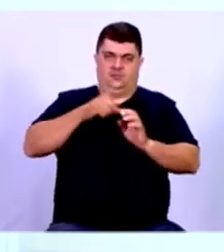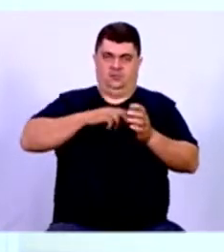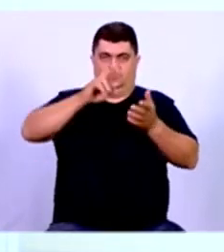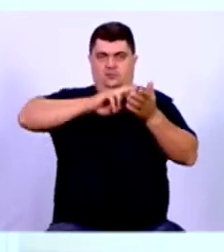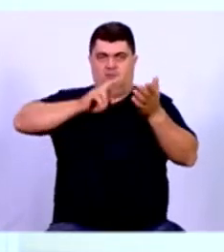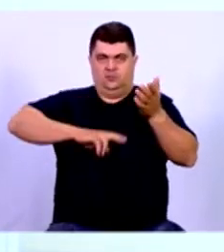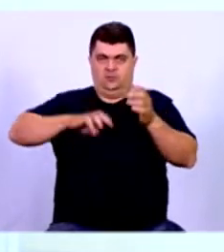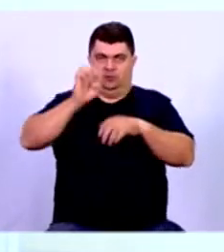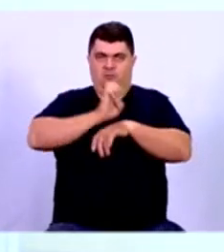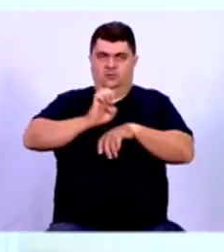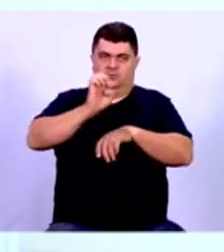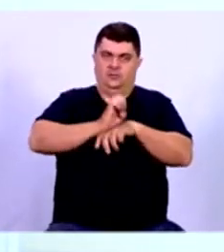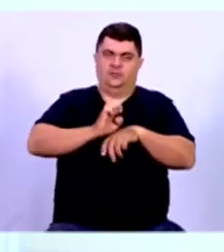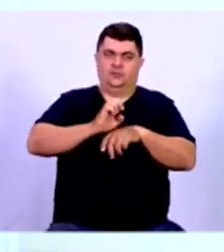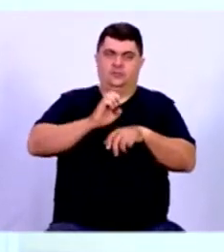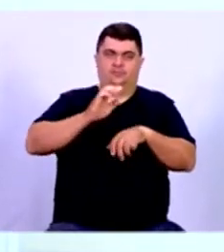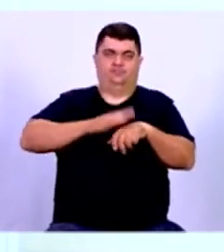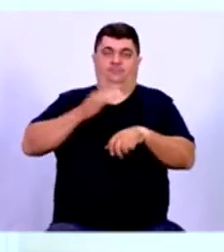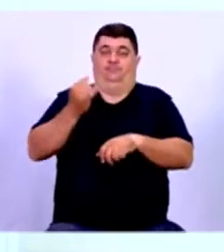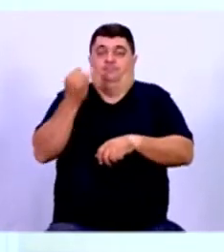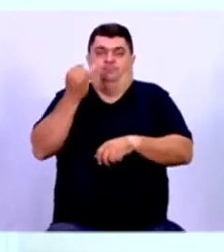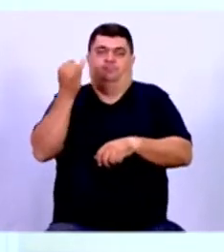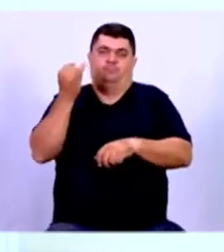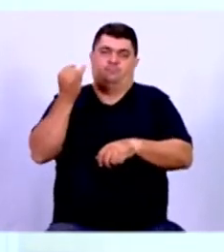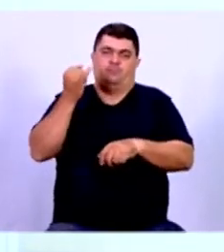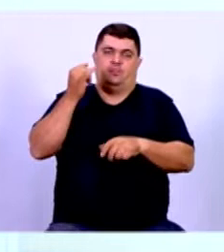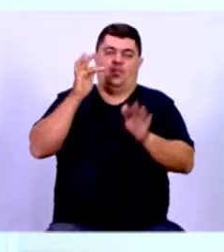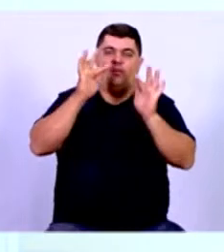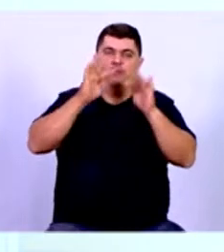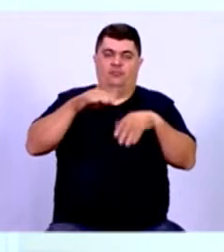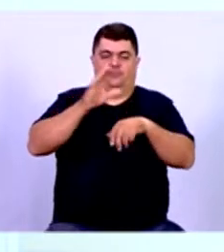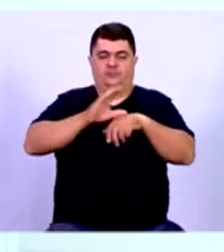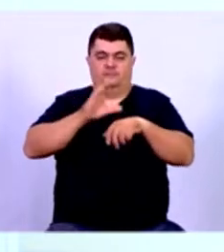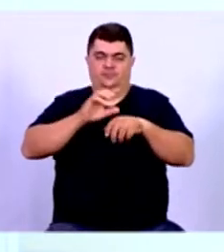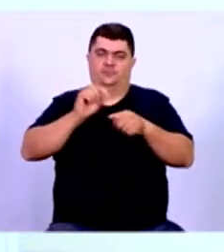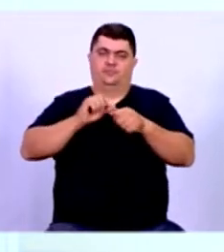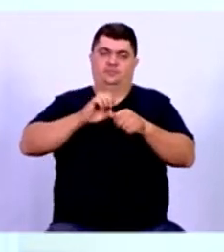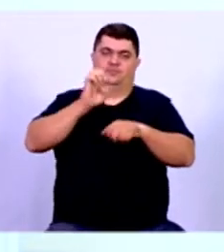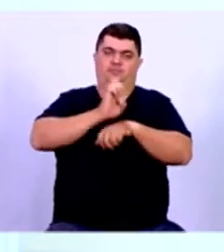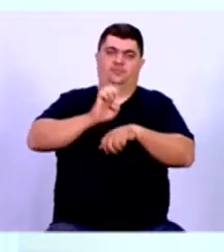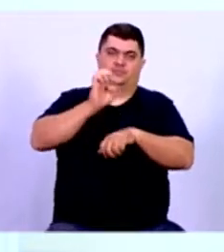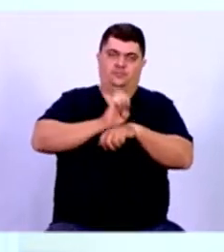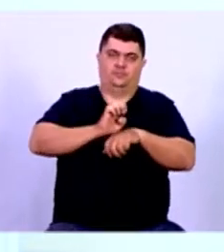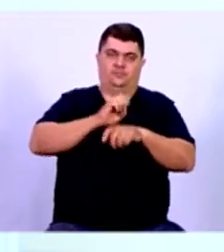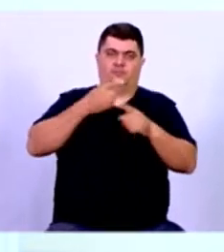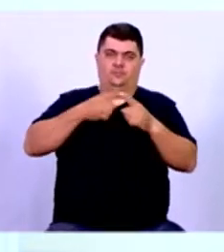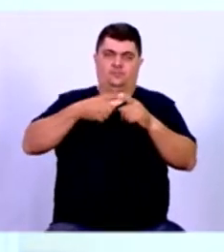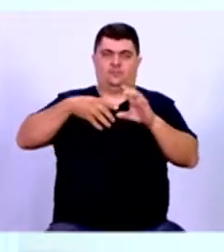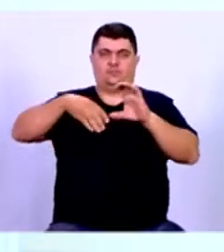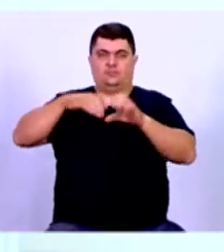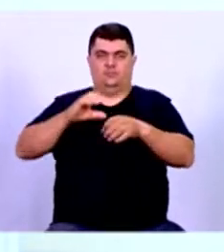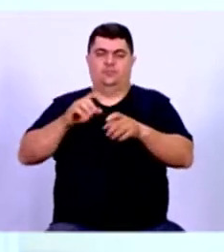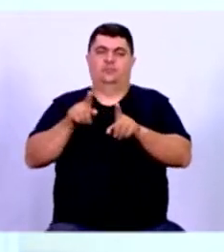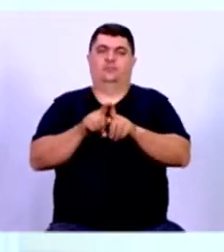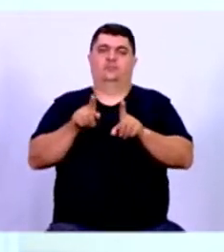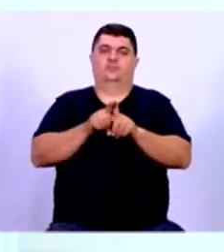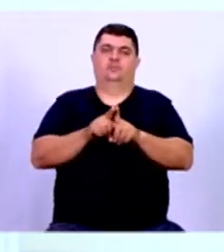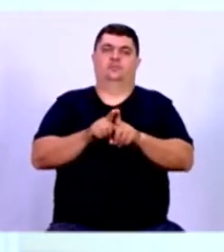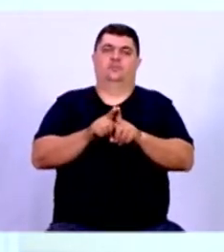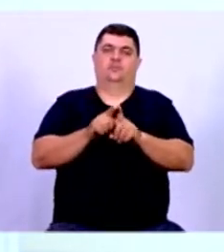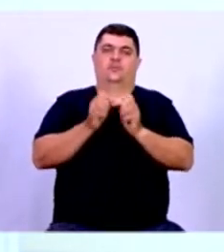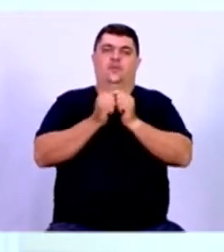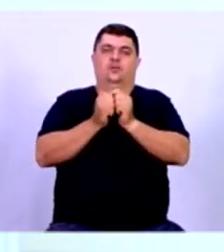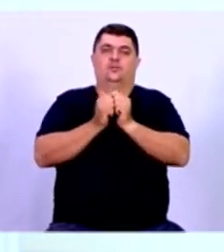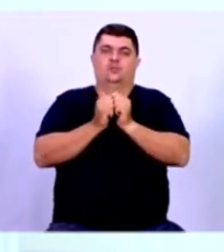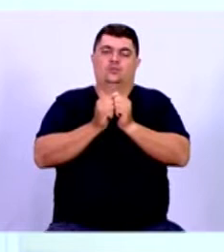de estágio, que é a atividade que vocês devem realizar ao final do curso, como requisito para obtenção do certificado. E junto comigo